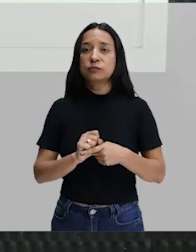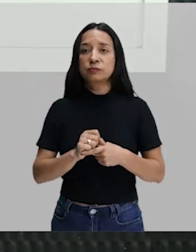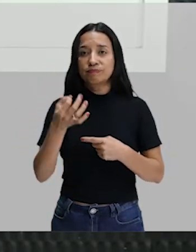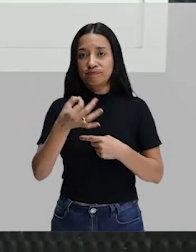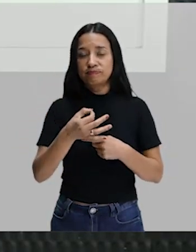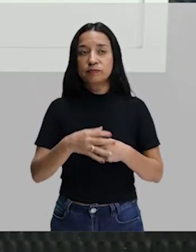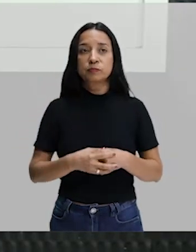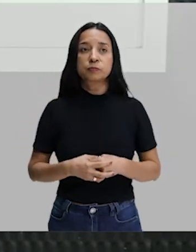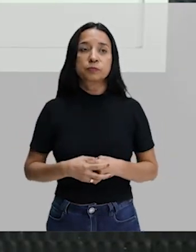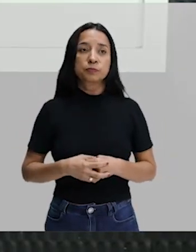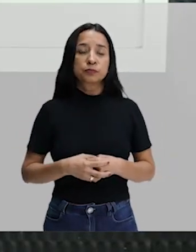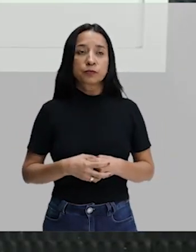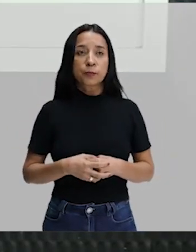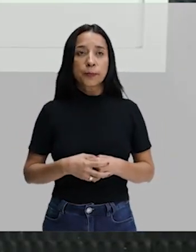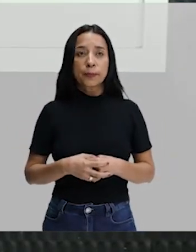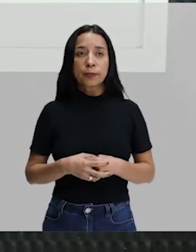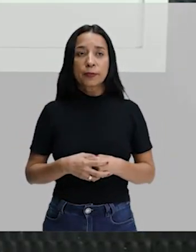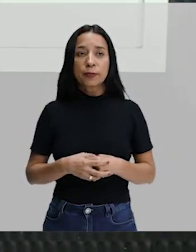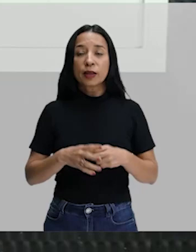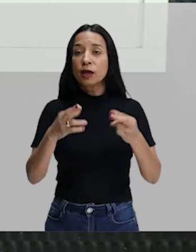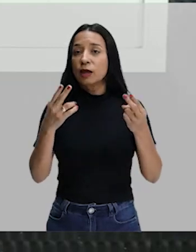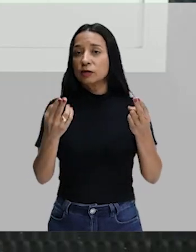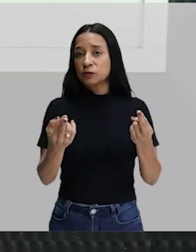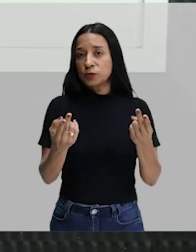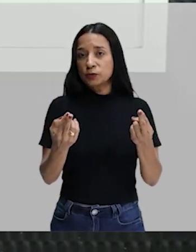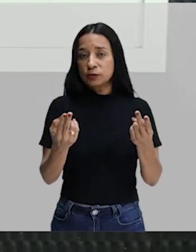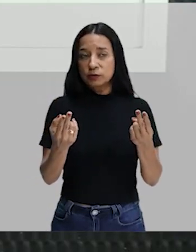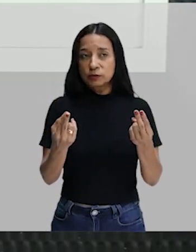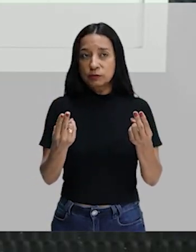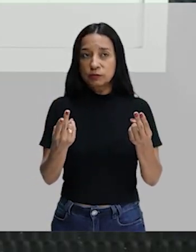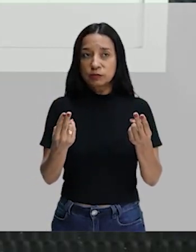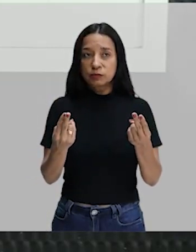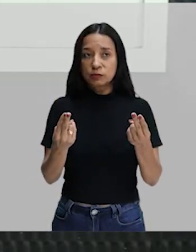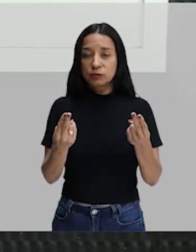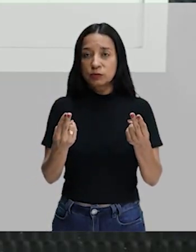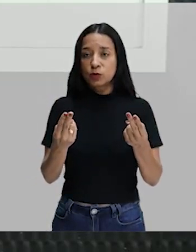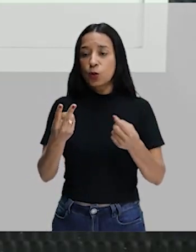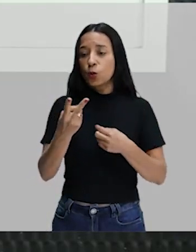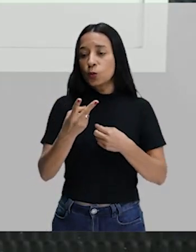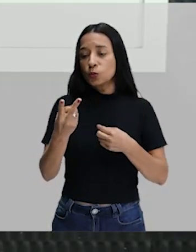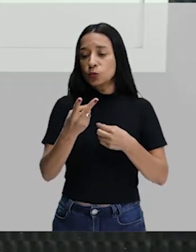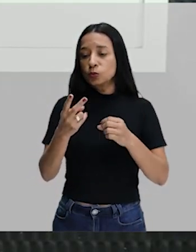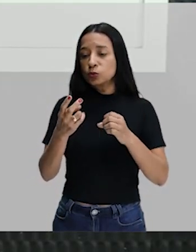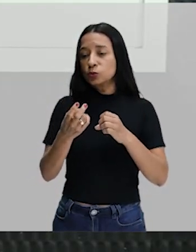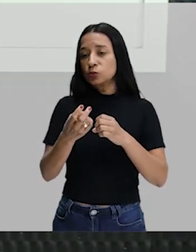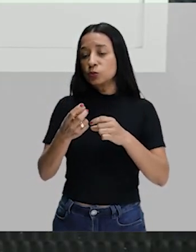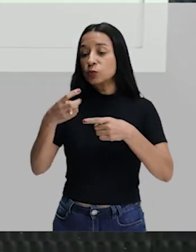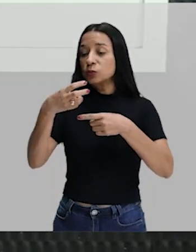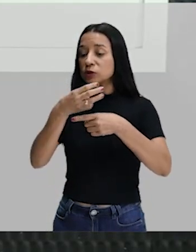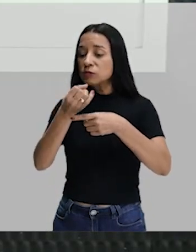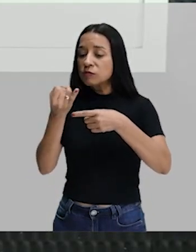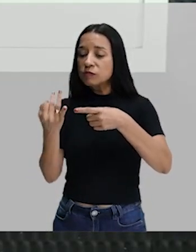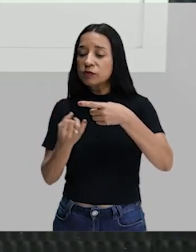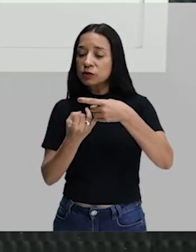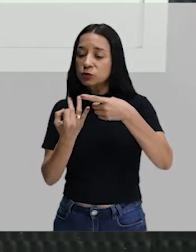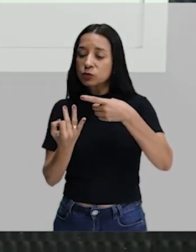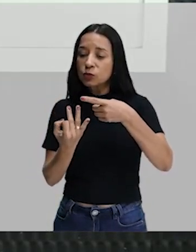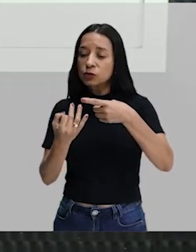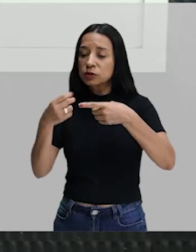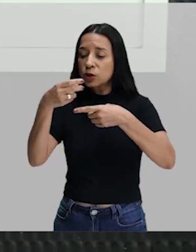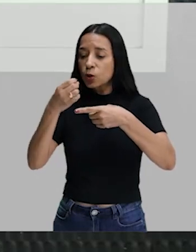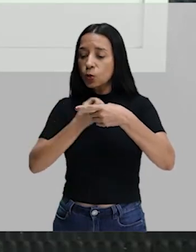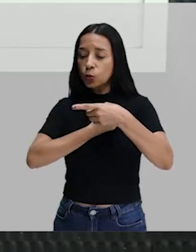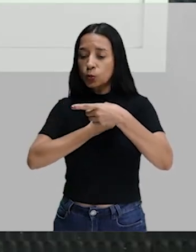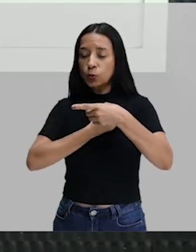Certinho? Turma, uma igualdade de duas frações de mesmo denominador,